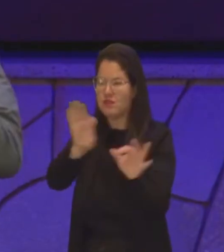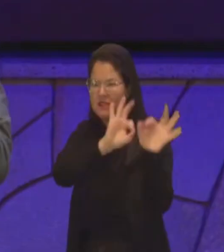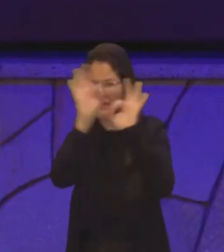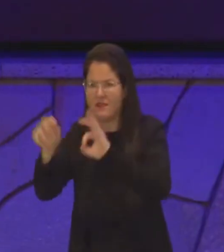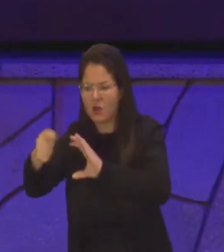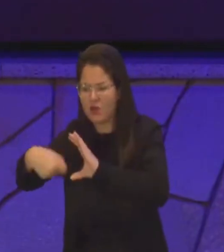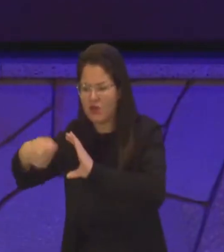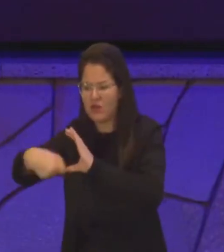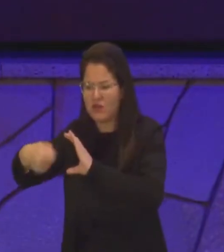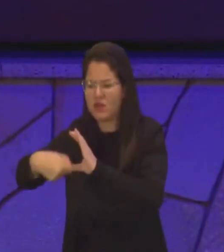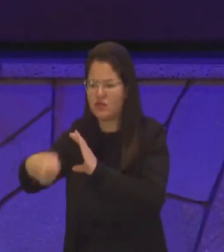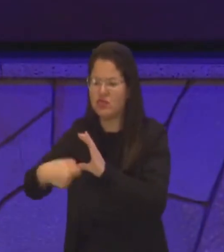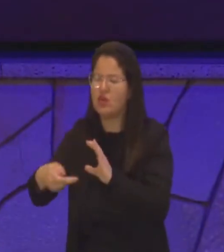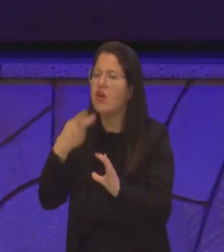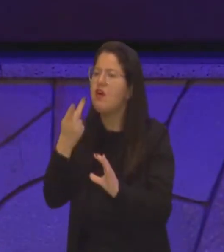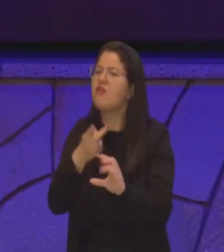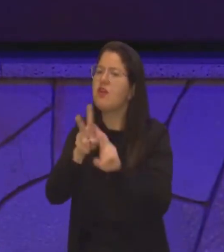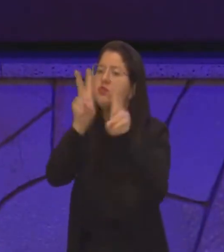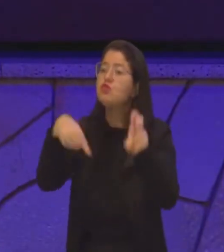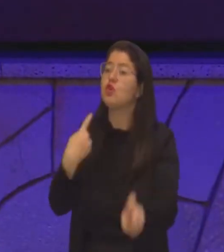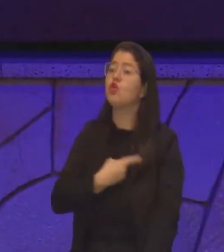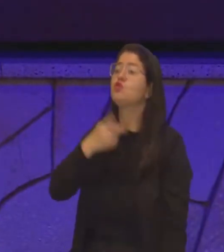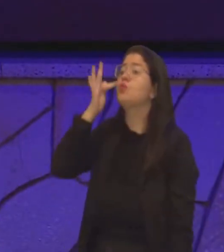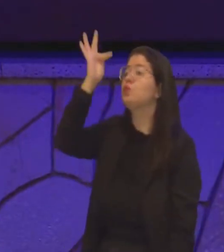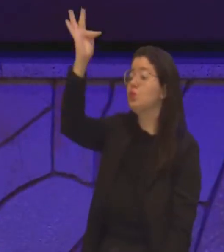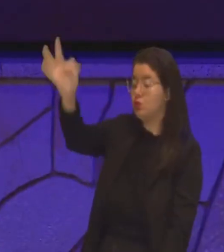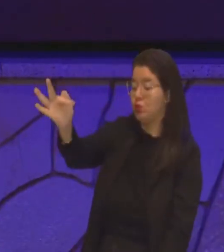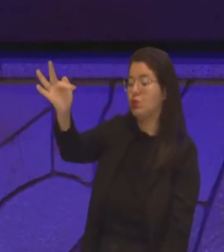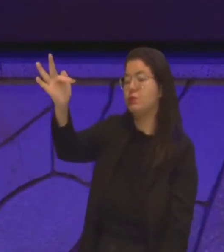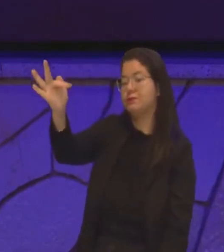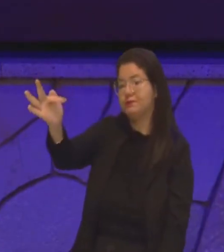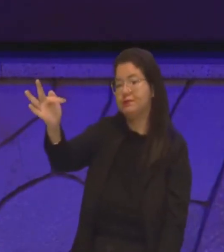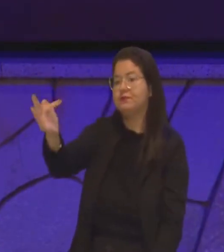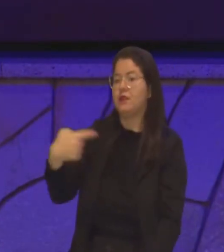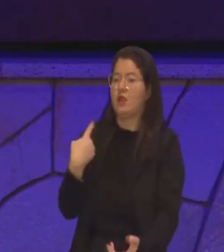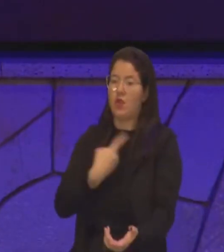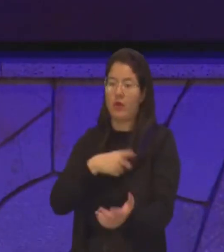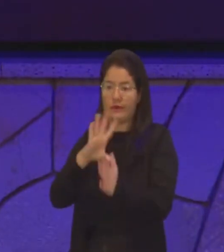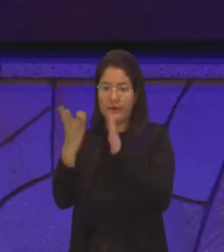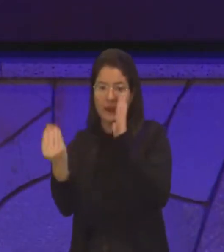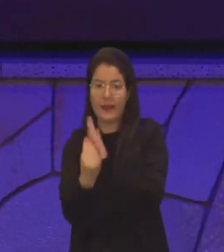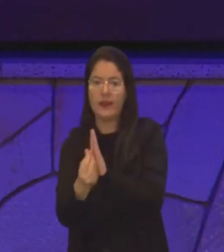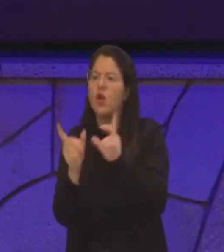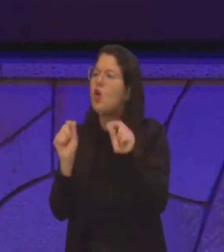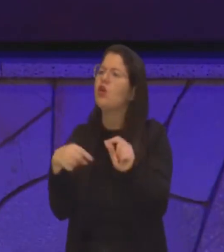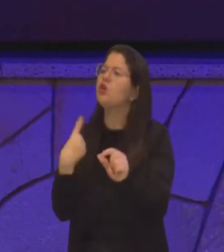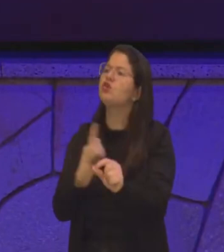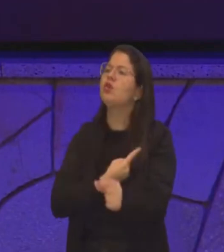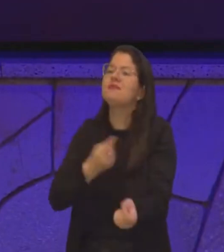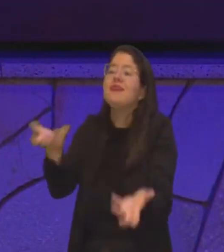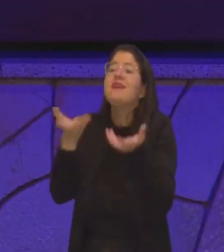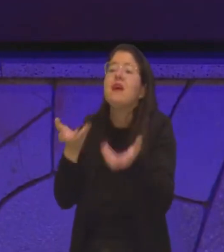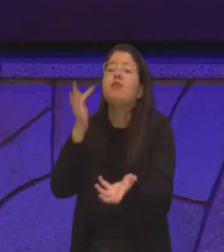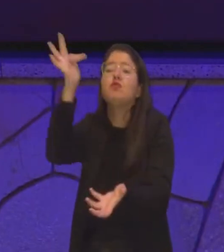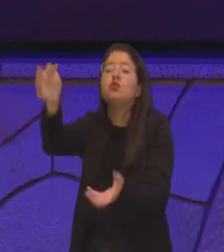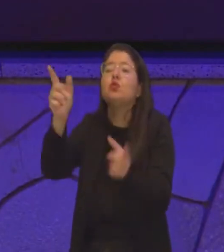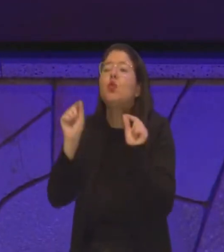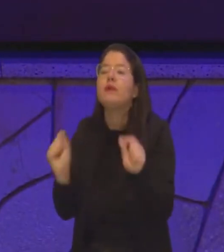nós falamos sobre o nosso futuro como igreja, o que nós